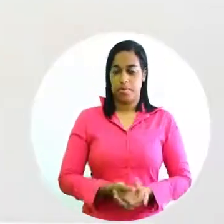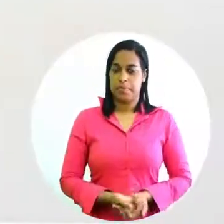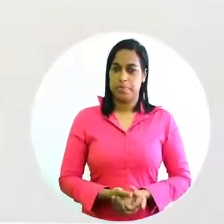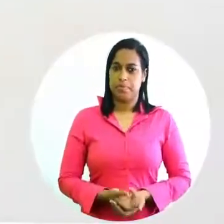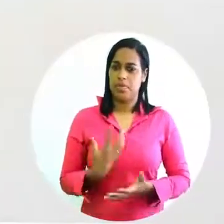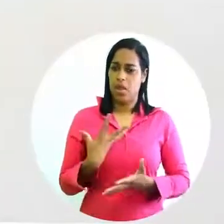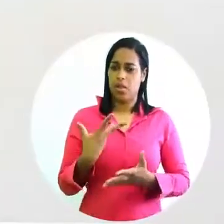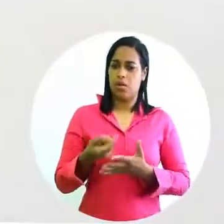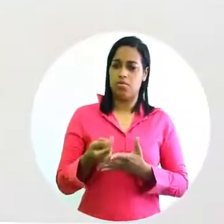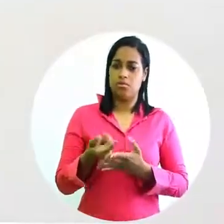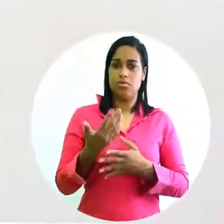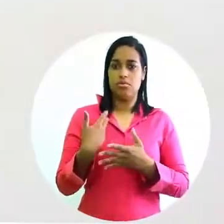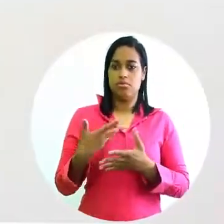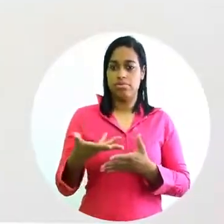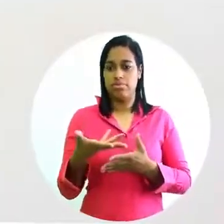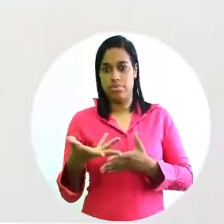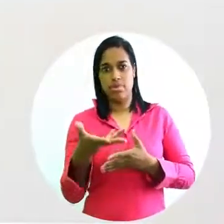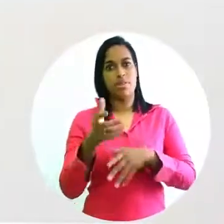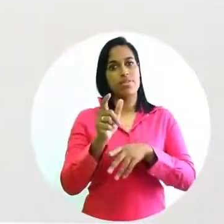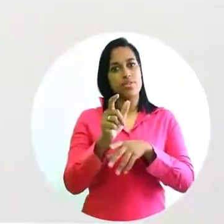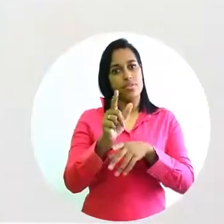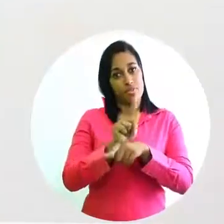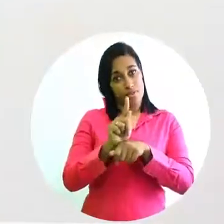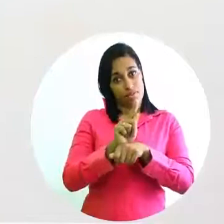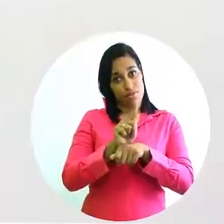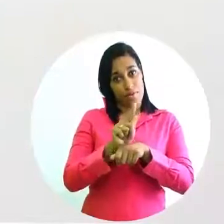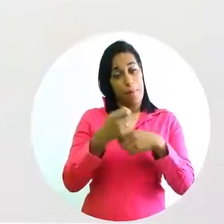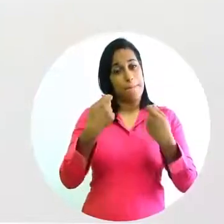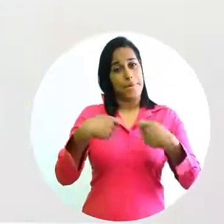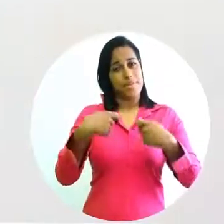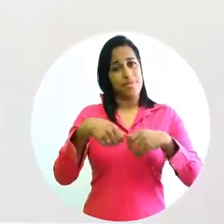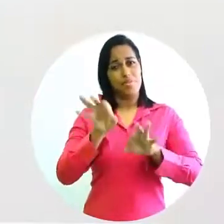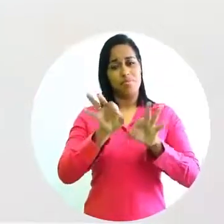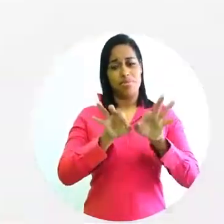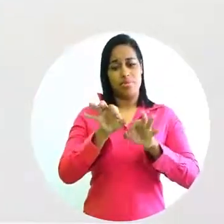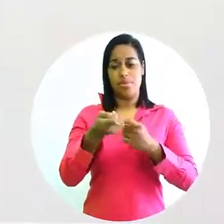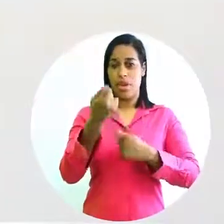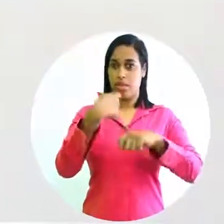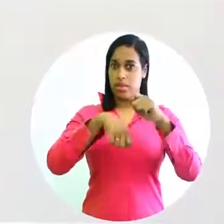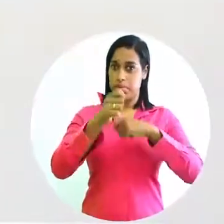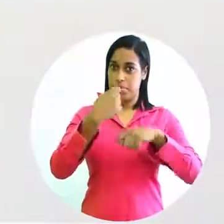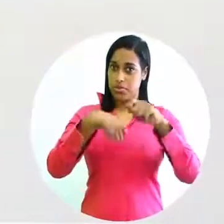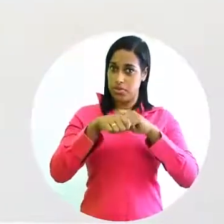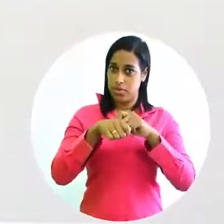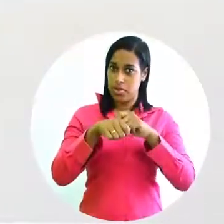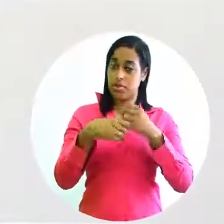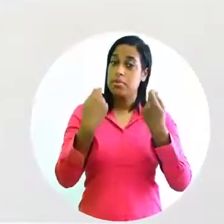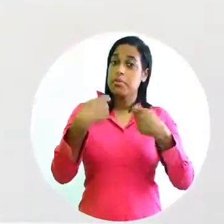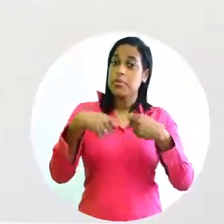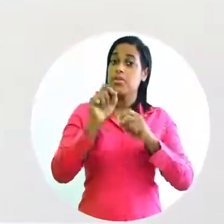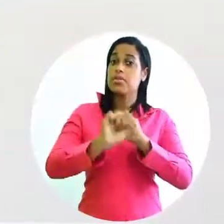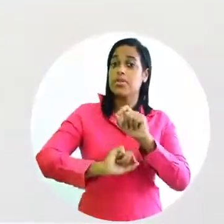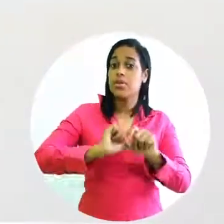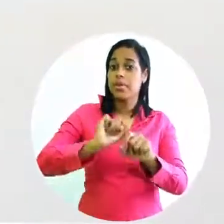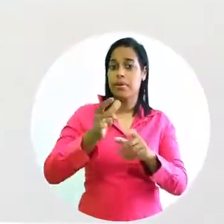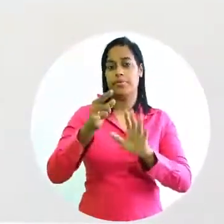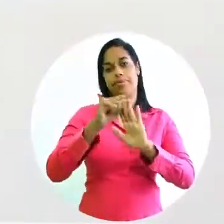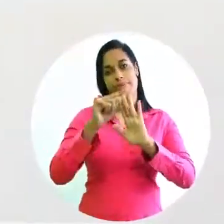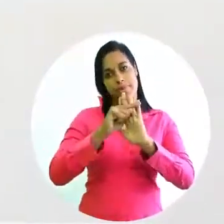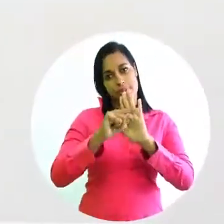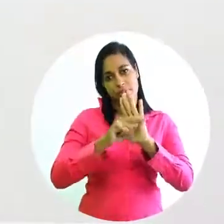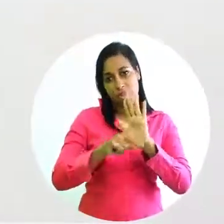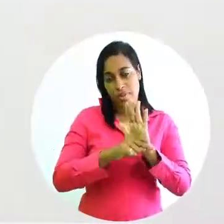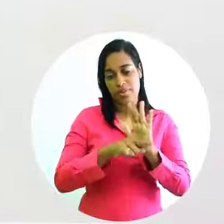todo o processo de gestão, as ações elas precisam ser bem administradas. Isto é, elas precisam ser